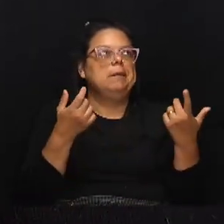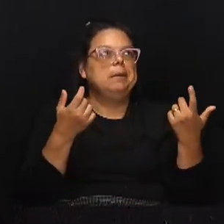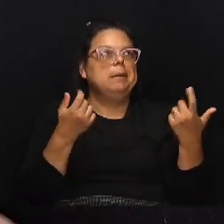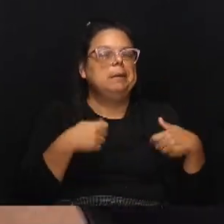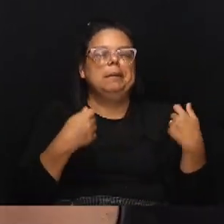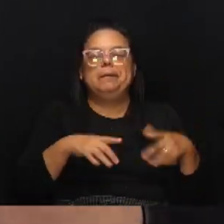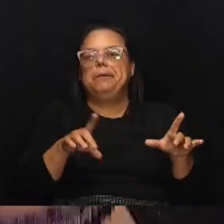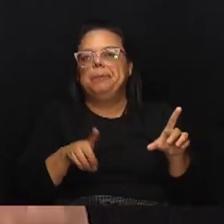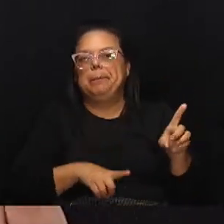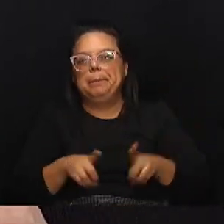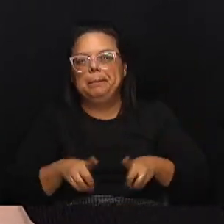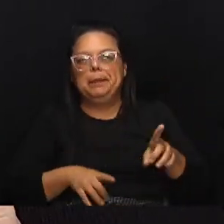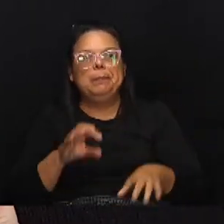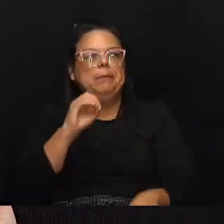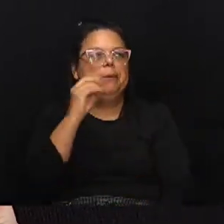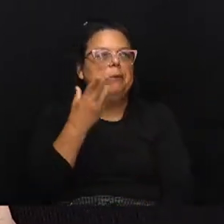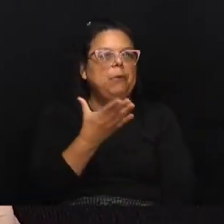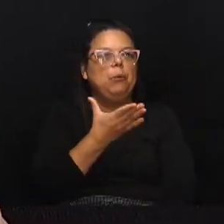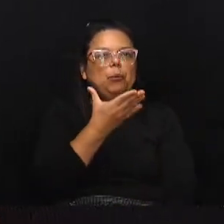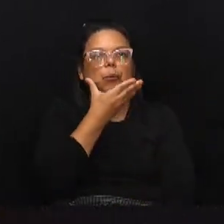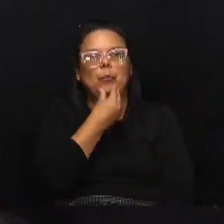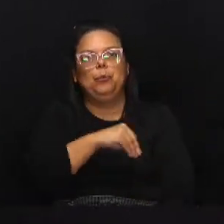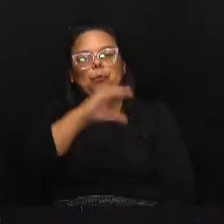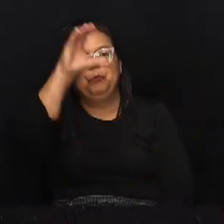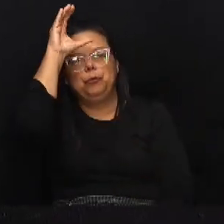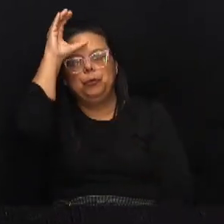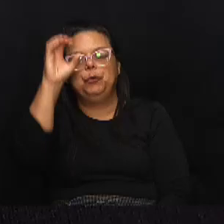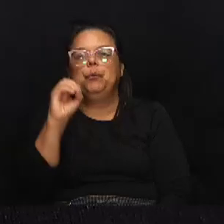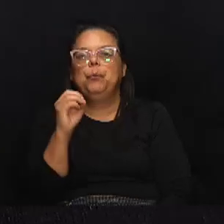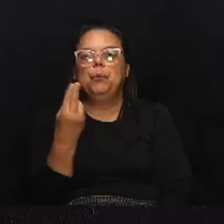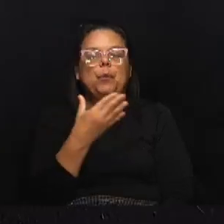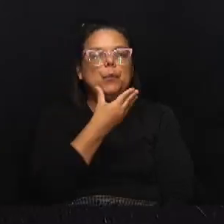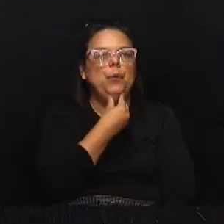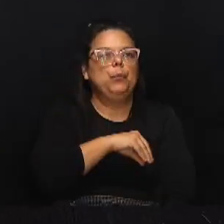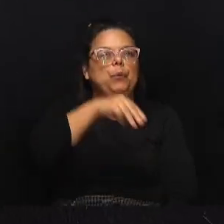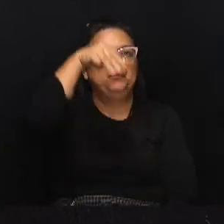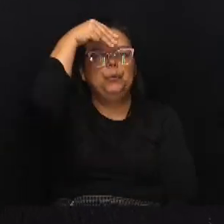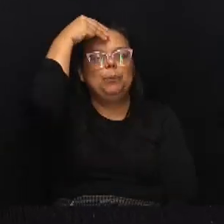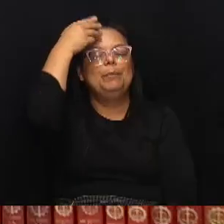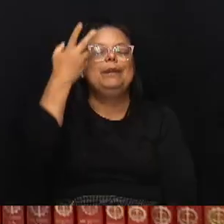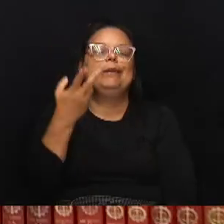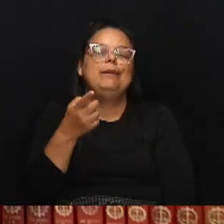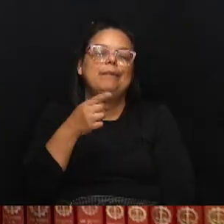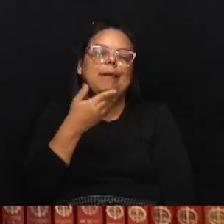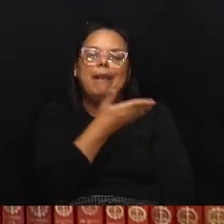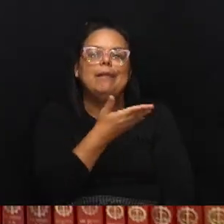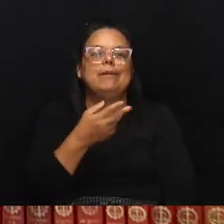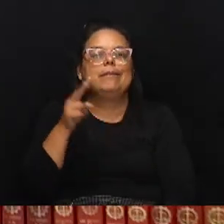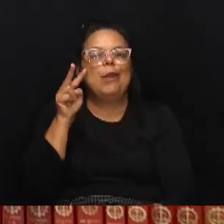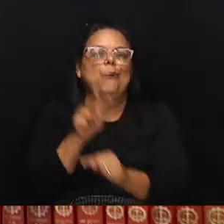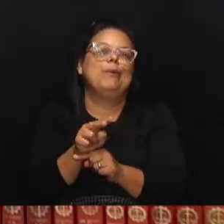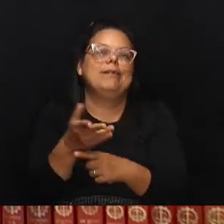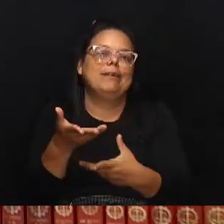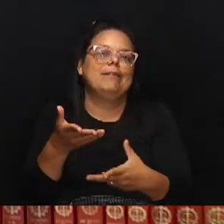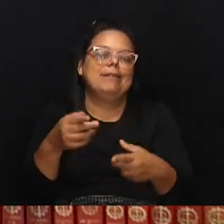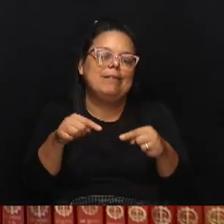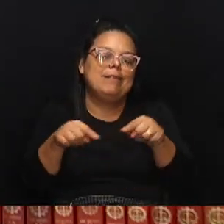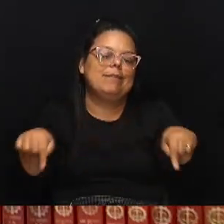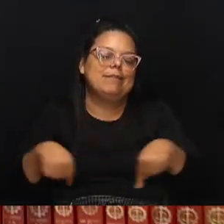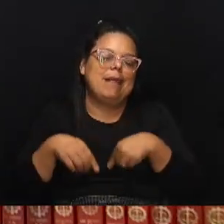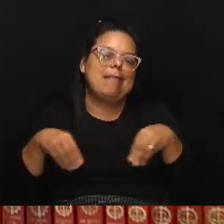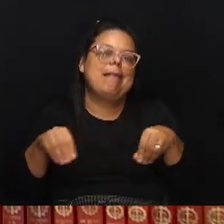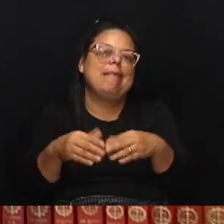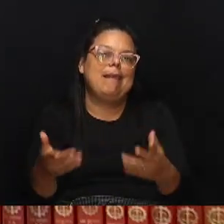ou até algum sobrinho dela, entendeu? Que seria quem iria tomar conta das terras. Ela acabava, vamos dizer